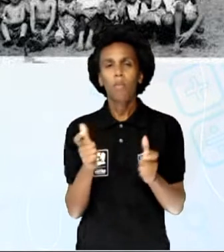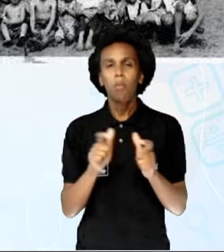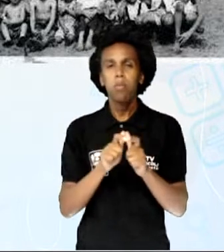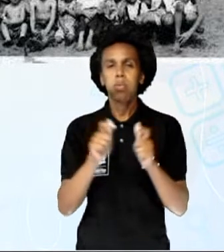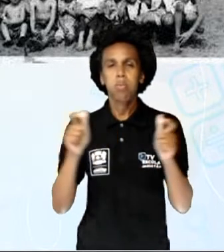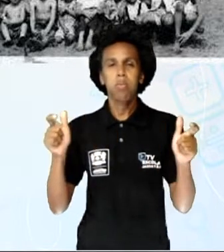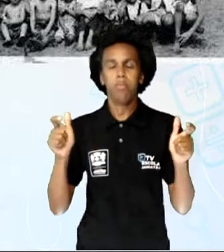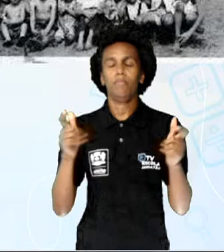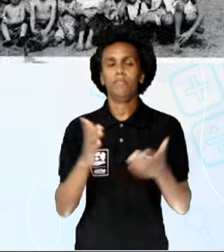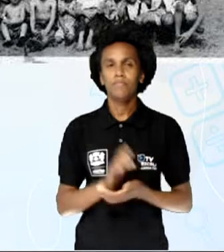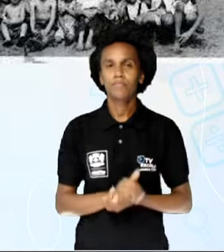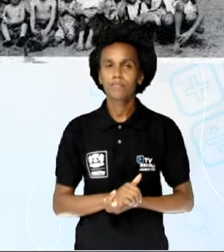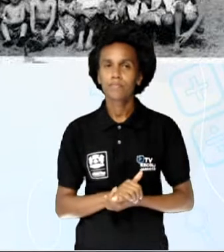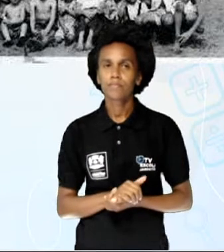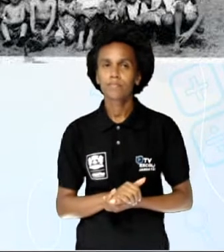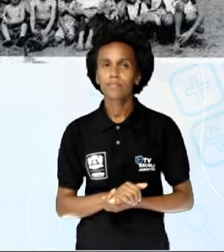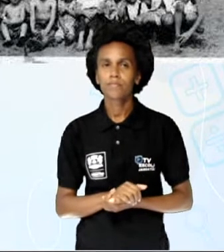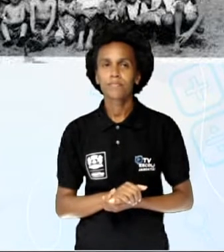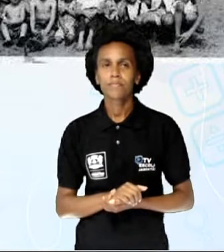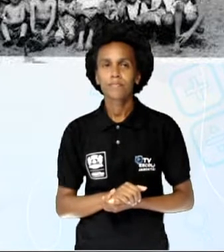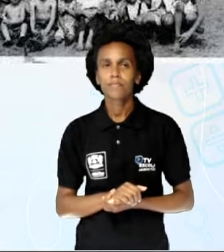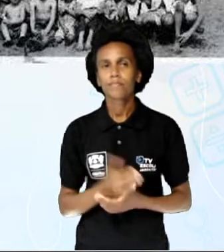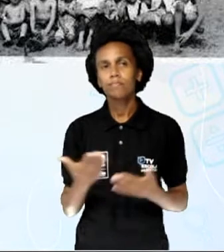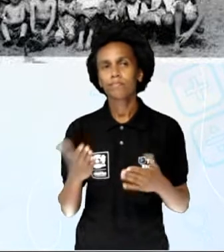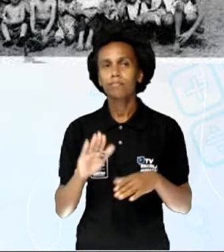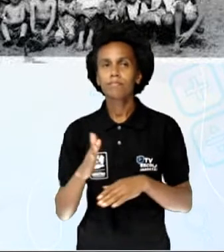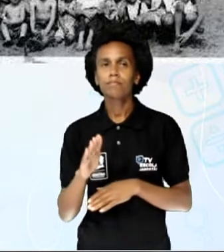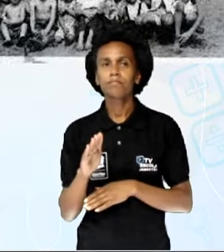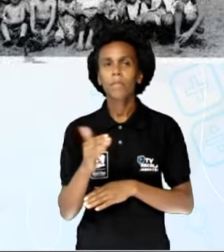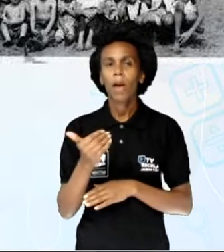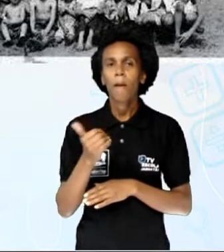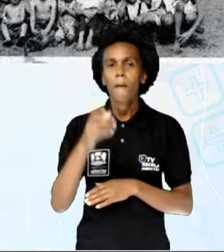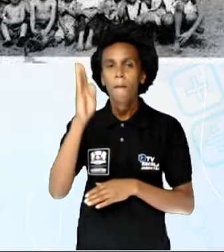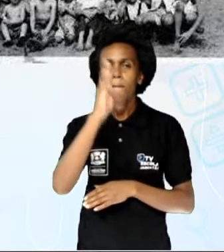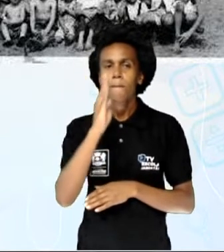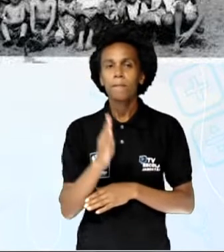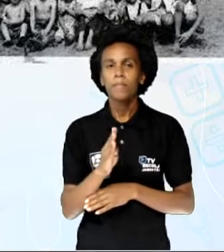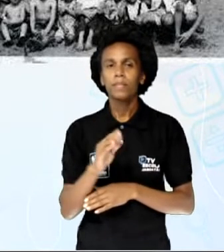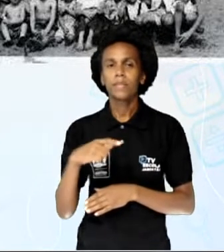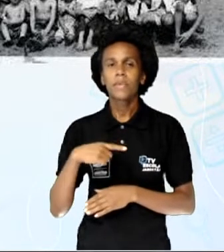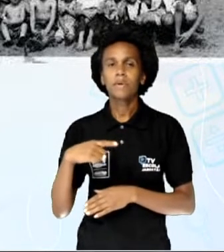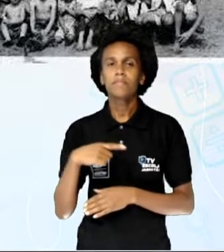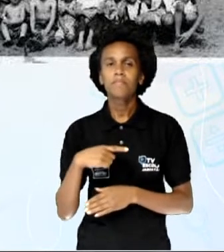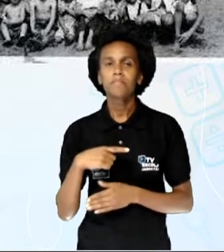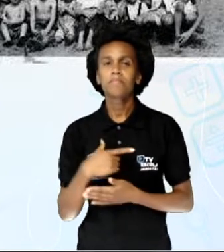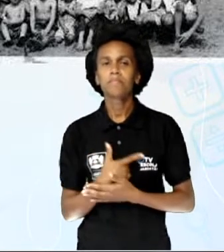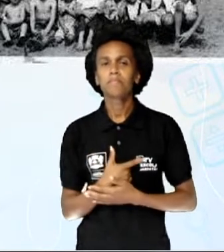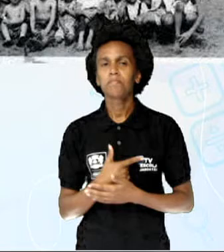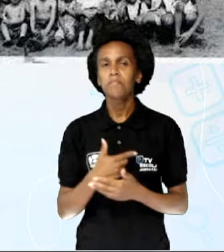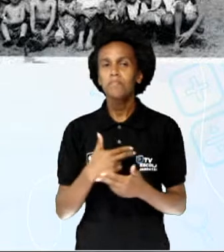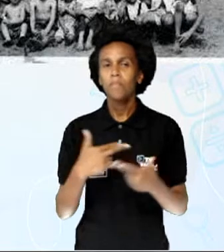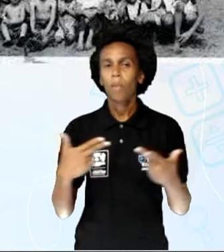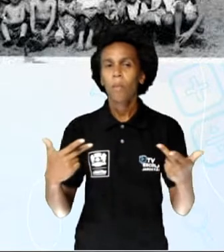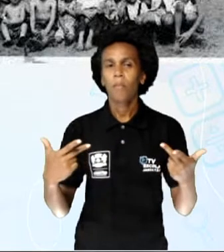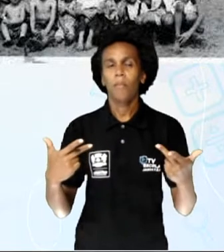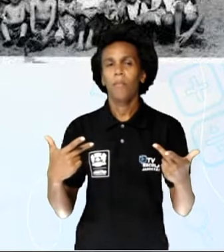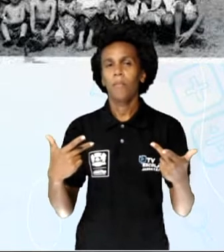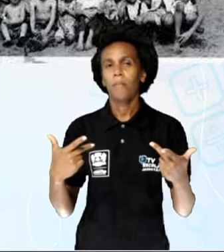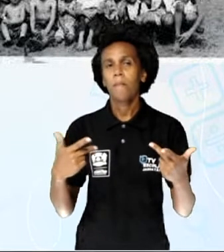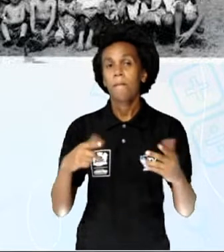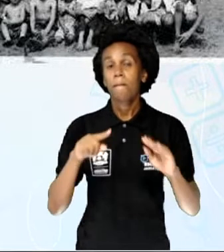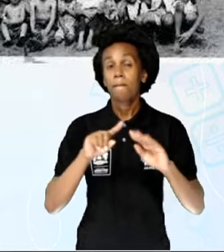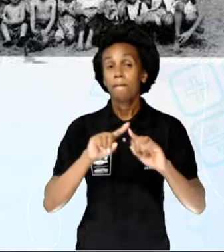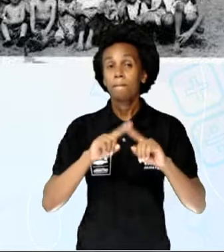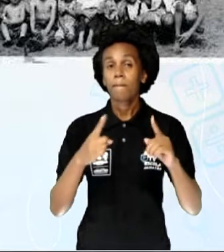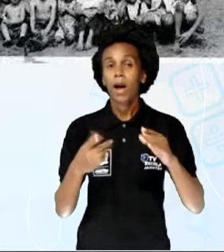de 53 milhões de habitantes, mas o que eu quero te mostrar é o seguinte, ainda na tela, que essa base da pirâmide, onde tem escrito